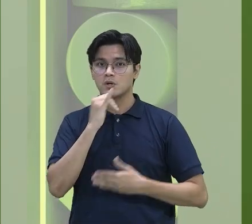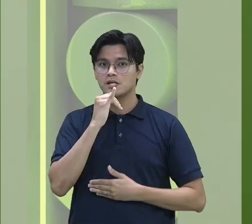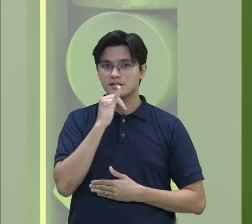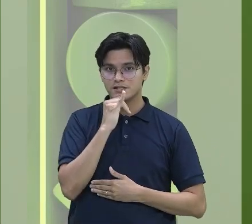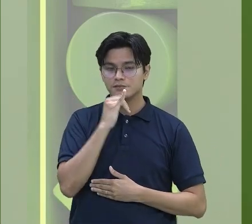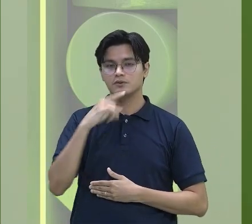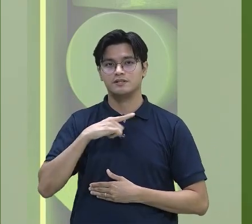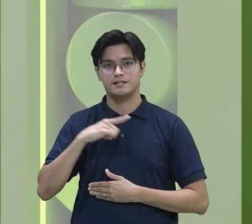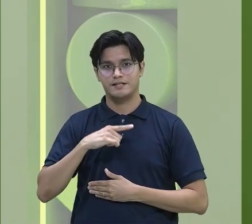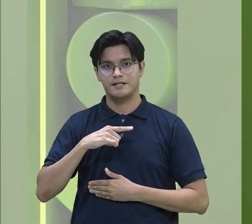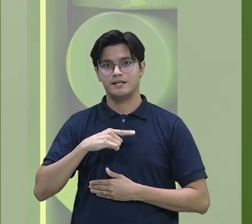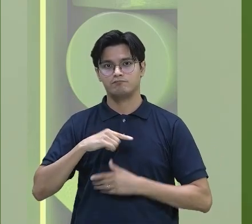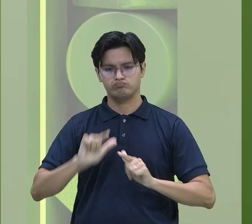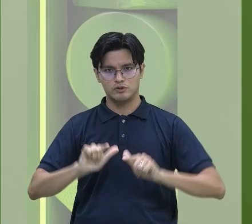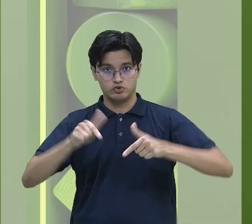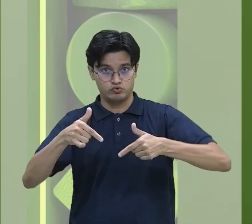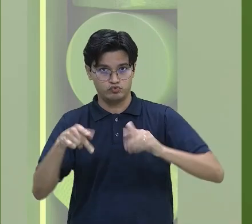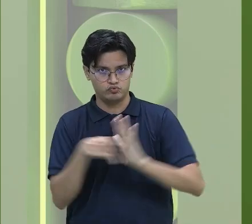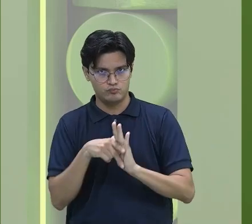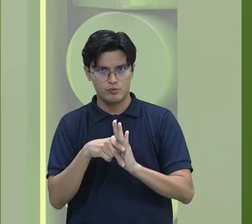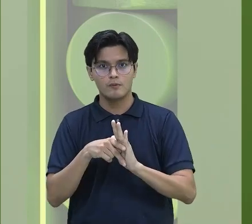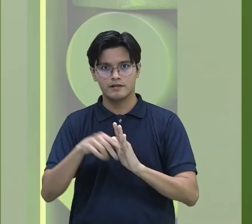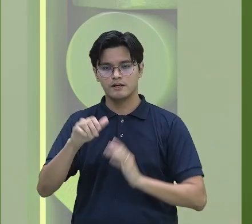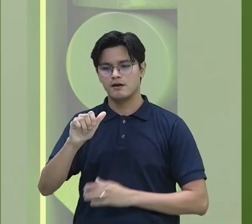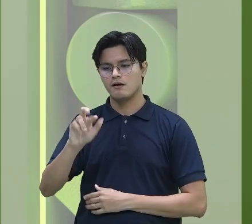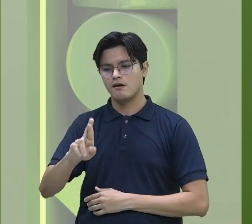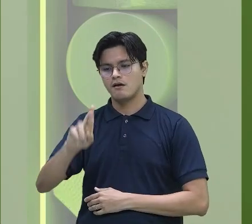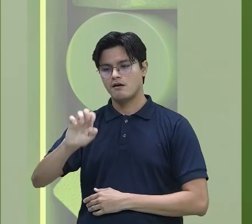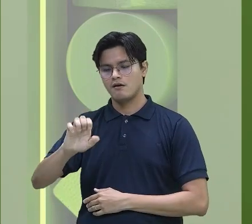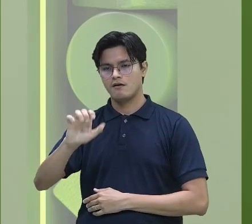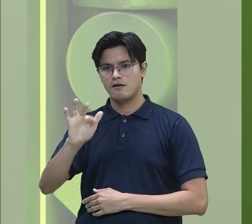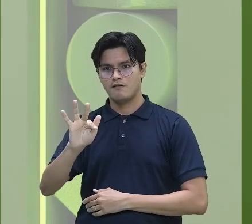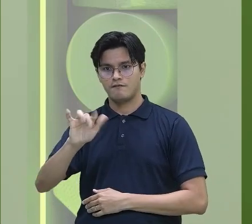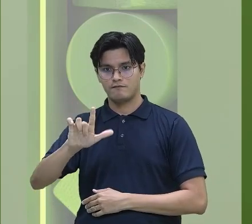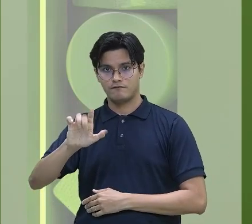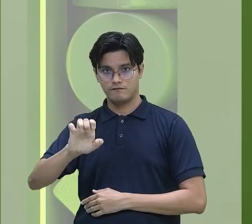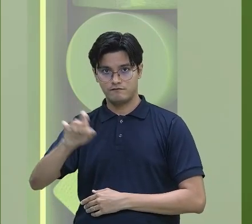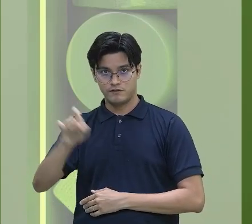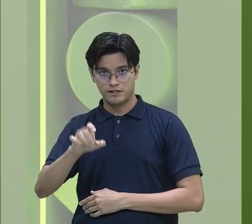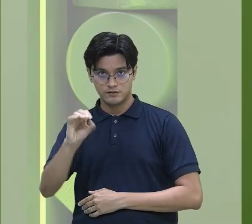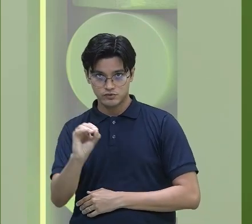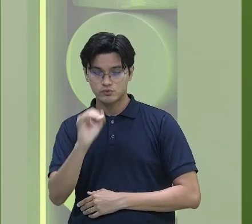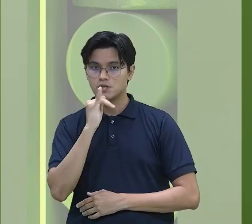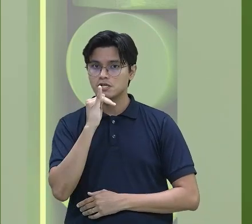que é uma característica bem importante quando você tem contato rápido com